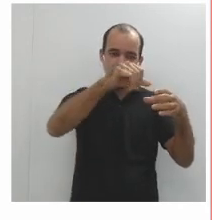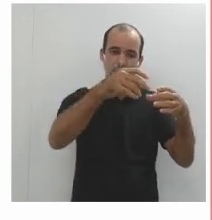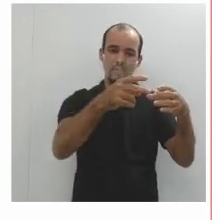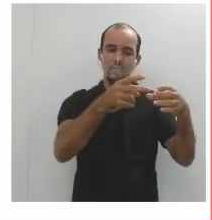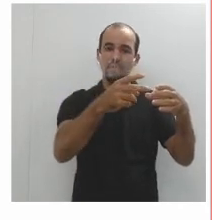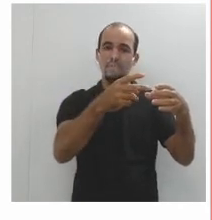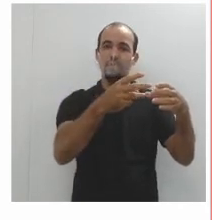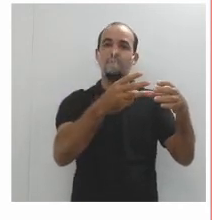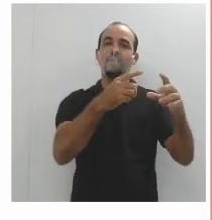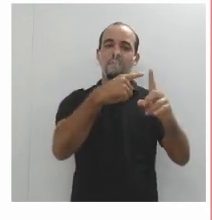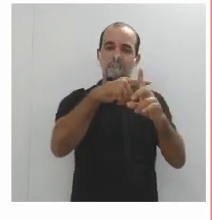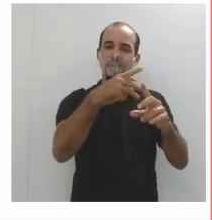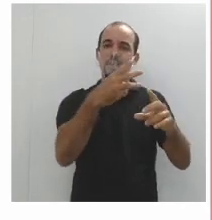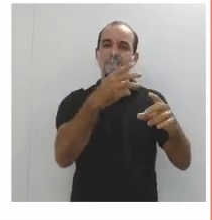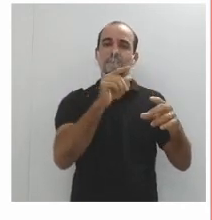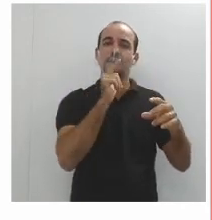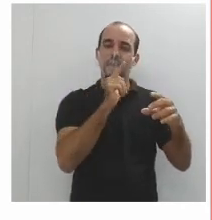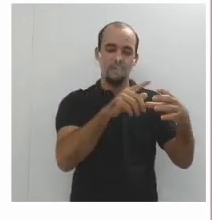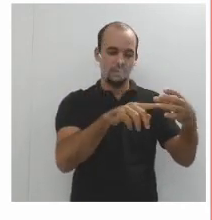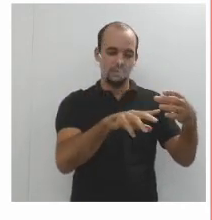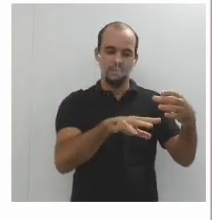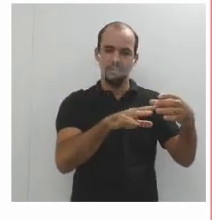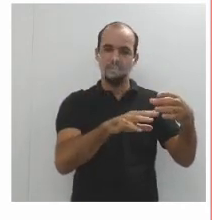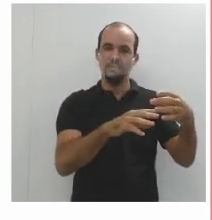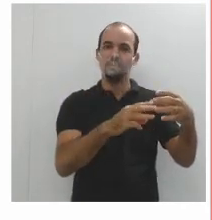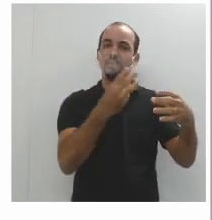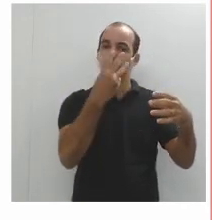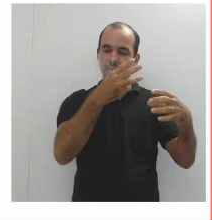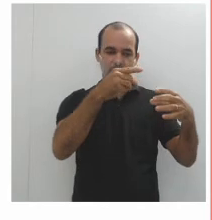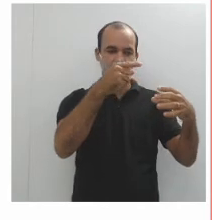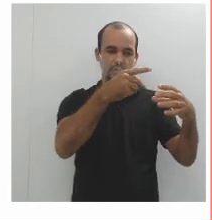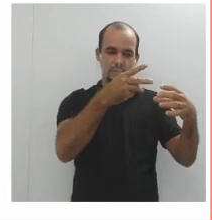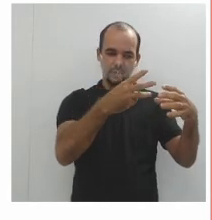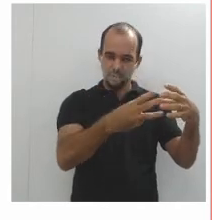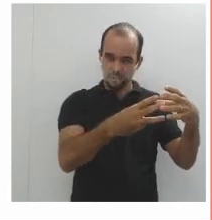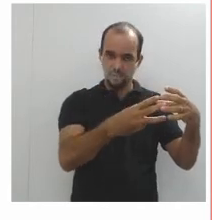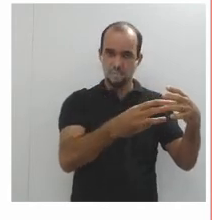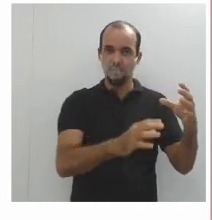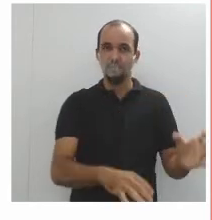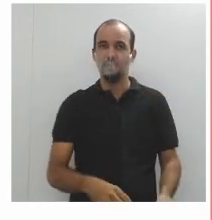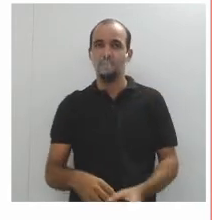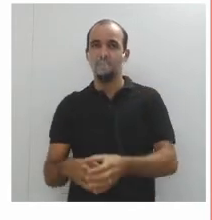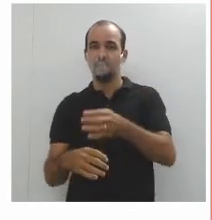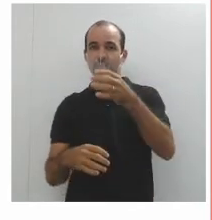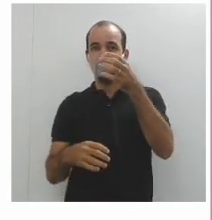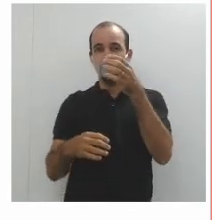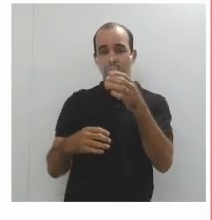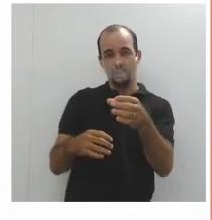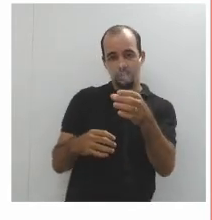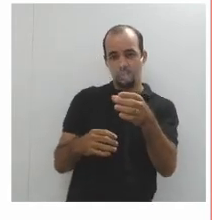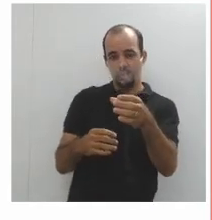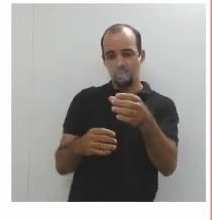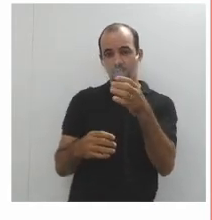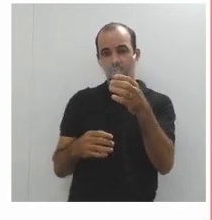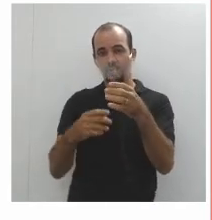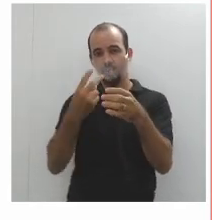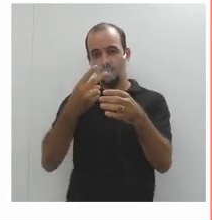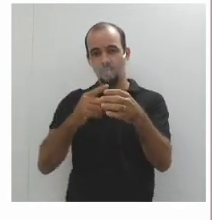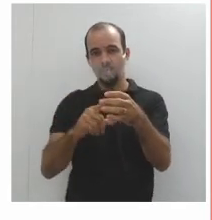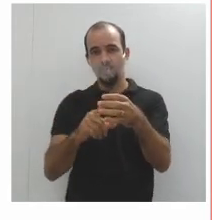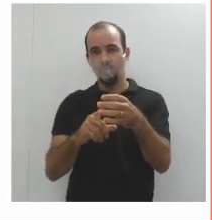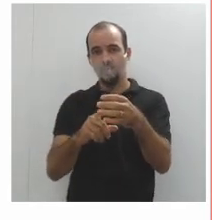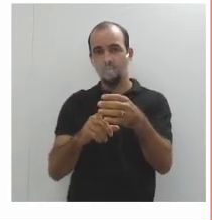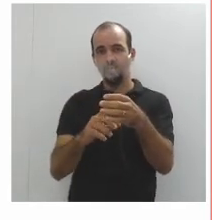que é uma água gaseificada? É água e gás. Ou seja, eu tenho água, eu tenho uma